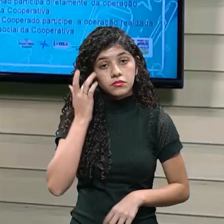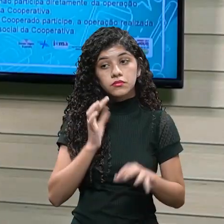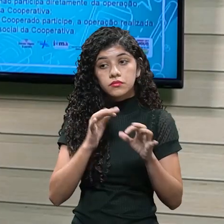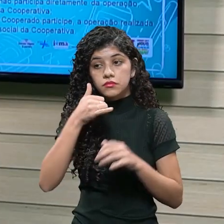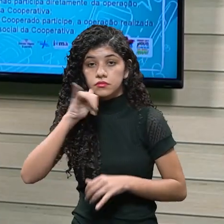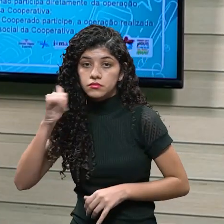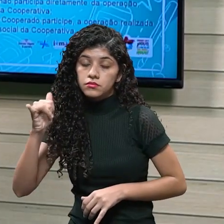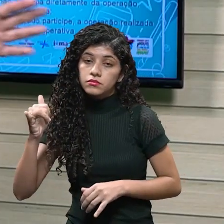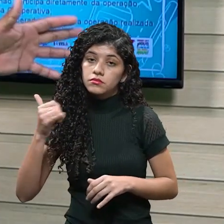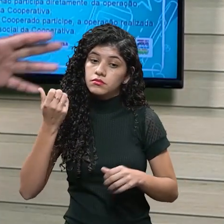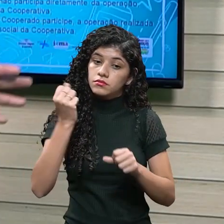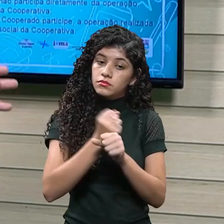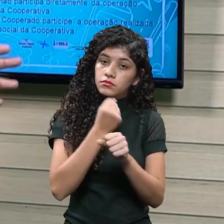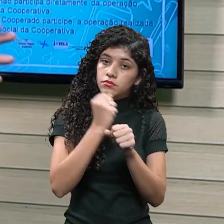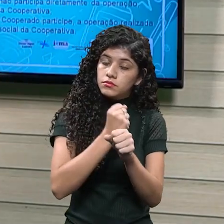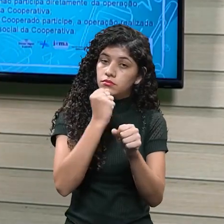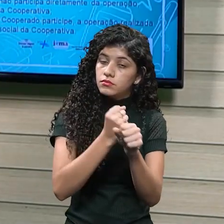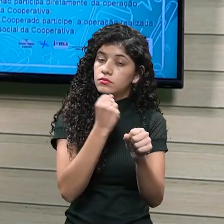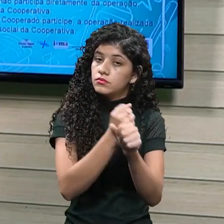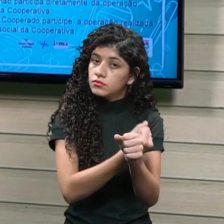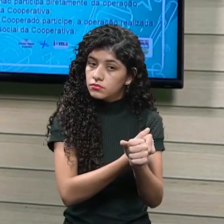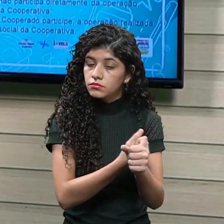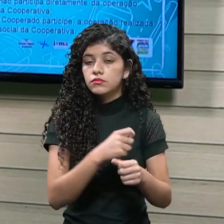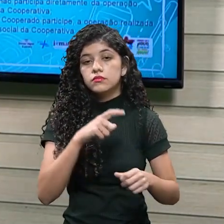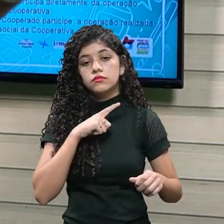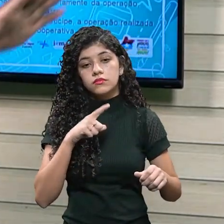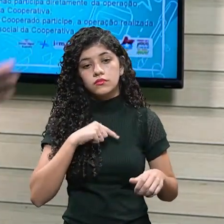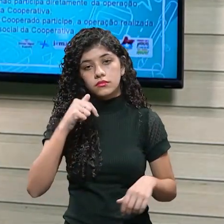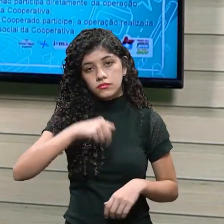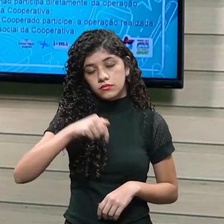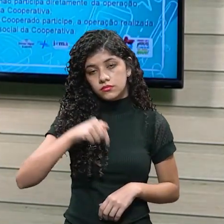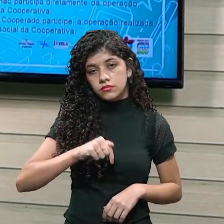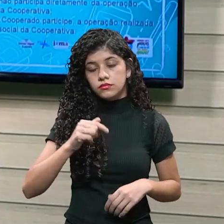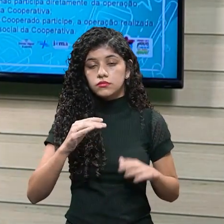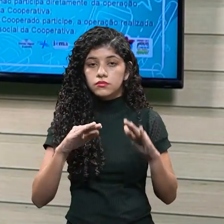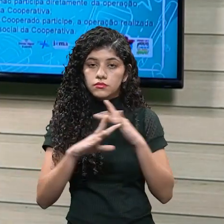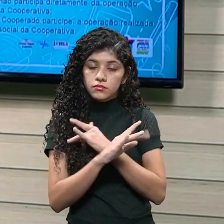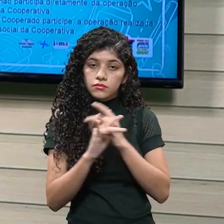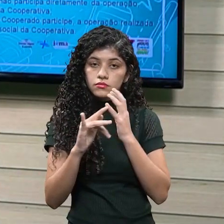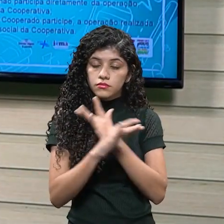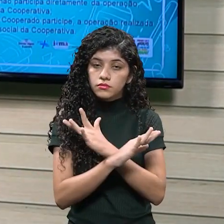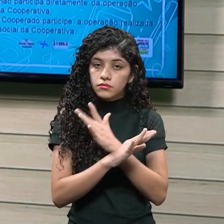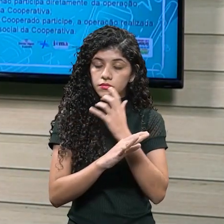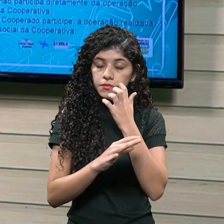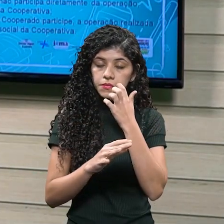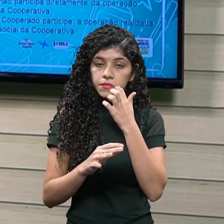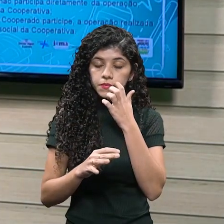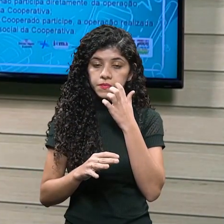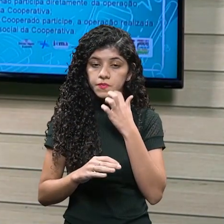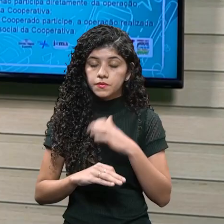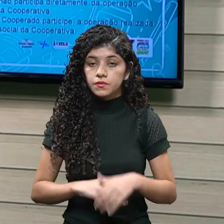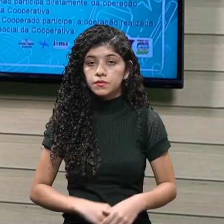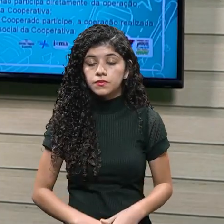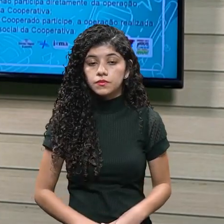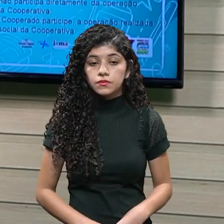eletricistas, tantos pedreiros para fazer uma obra que vai ser aqui na cidade e tal.